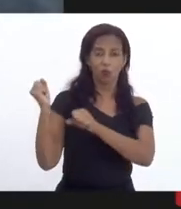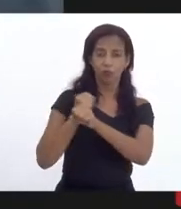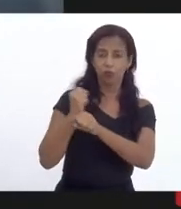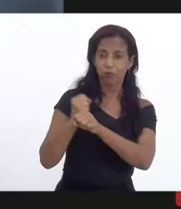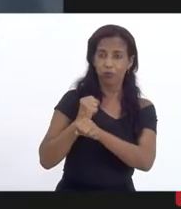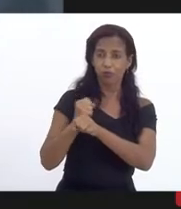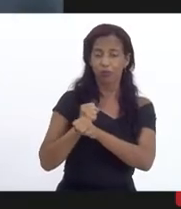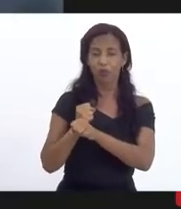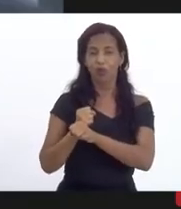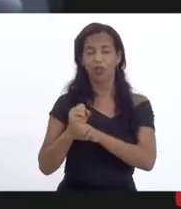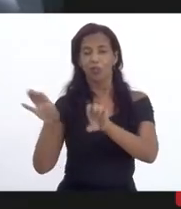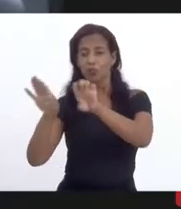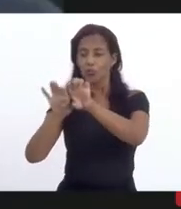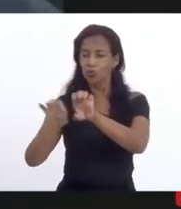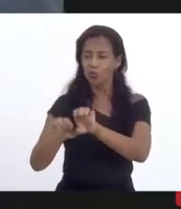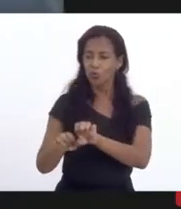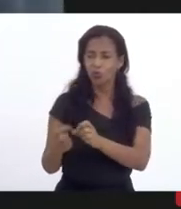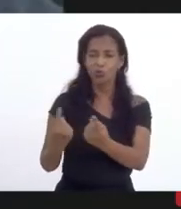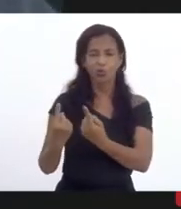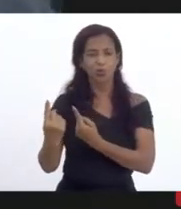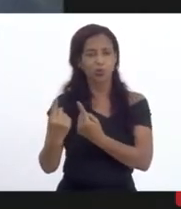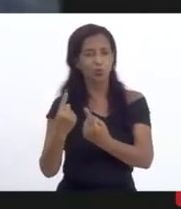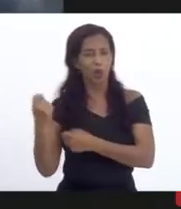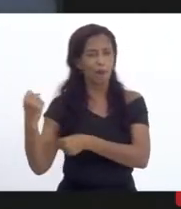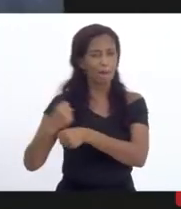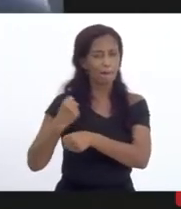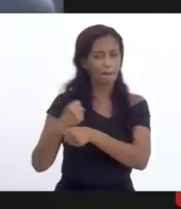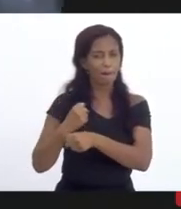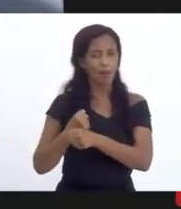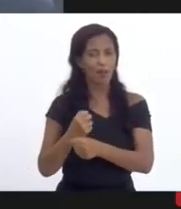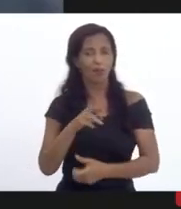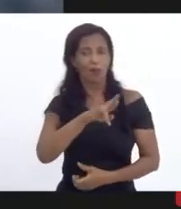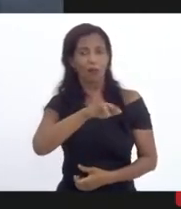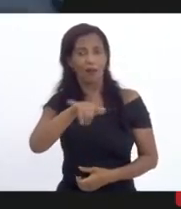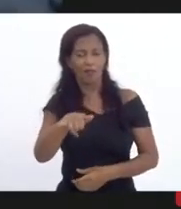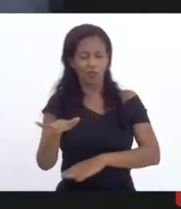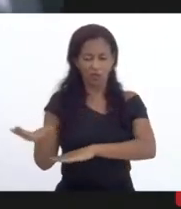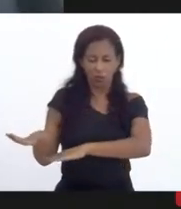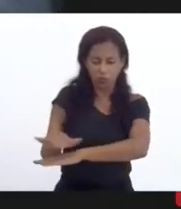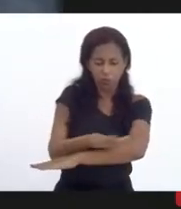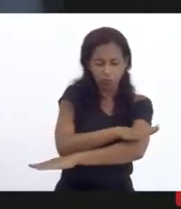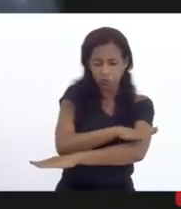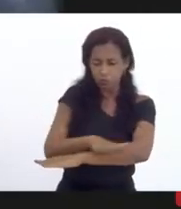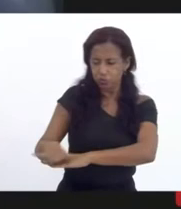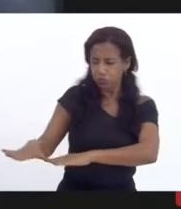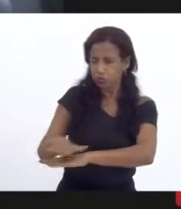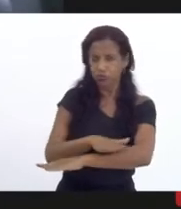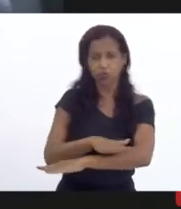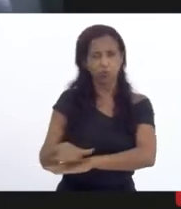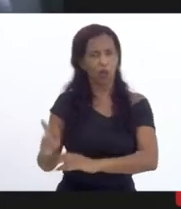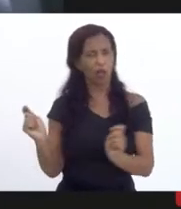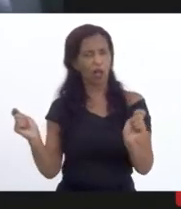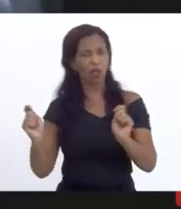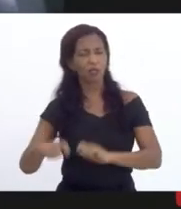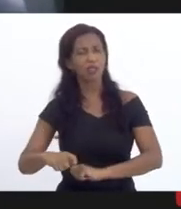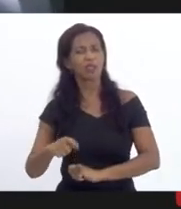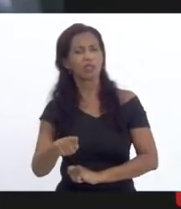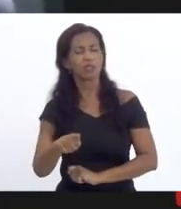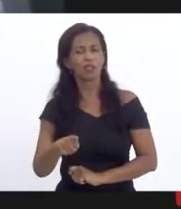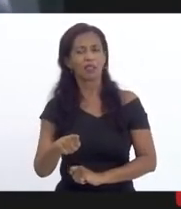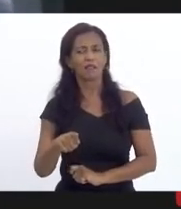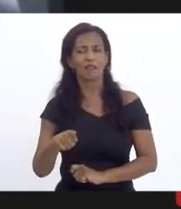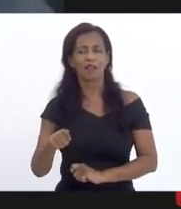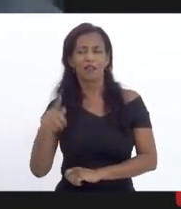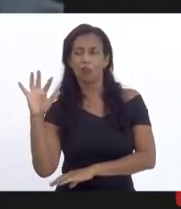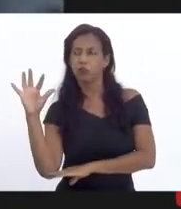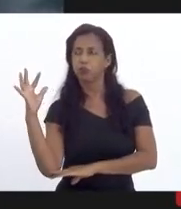de infraestrutura, né, a construção de uma RJ, o asfaltamento, e possibilitou que a Serra